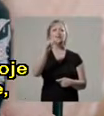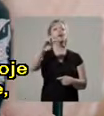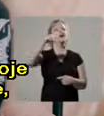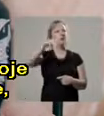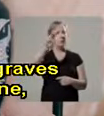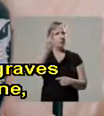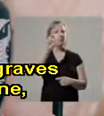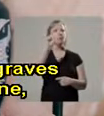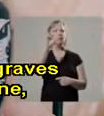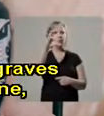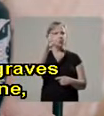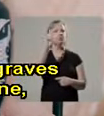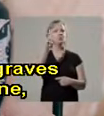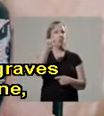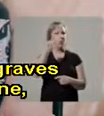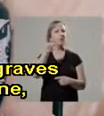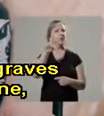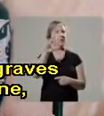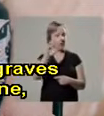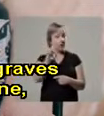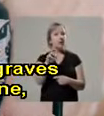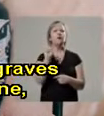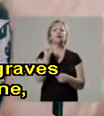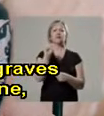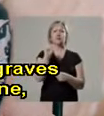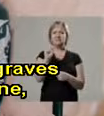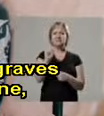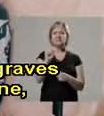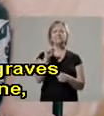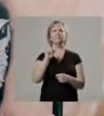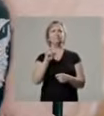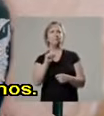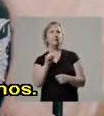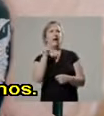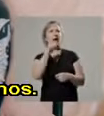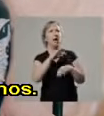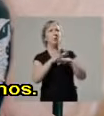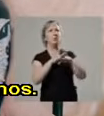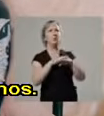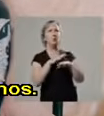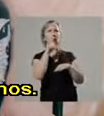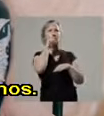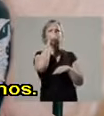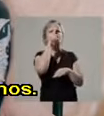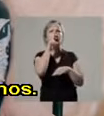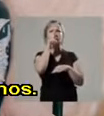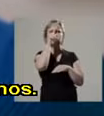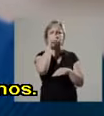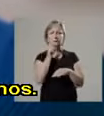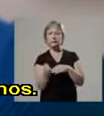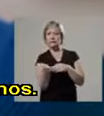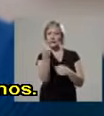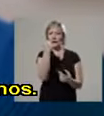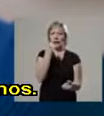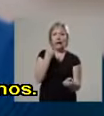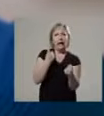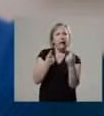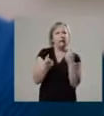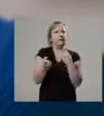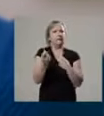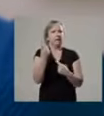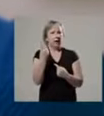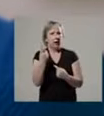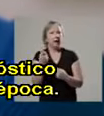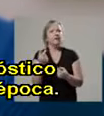né, que uma das formas mais graves, que é a tipo Duchenne, só acontece em meninos,